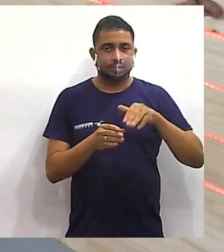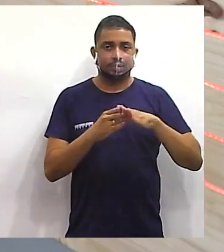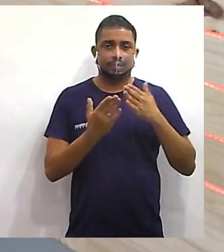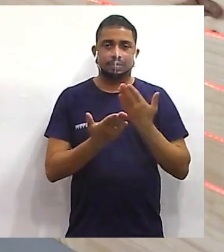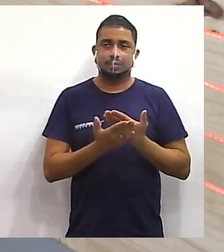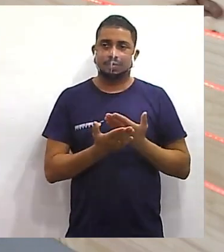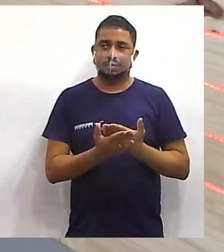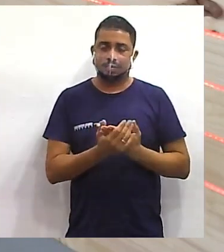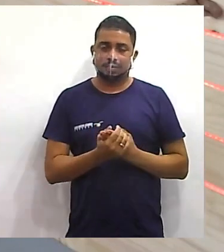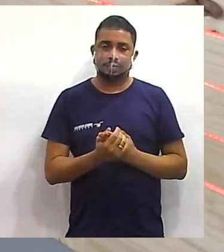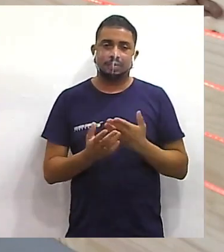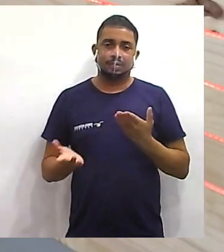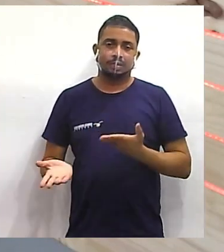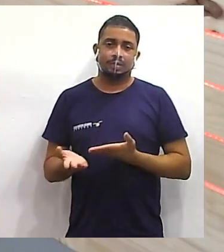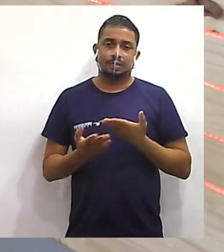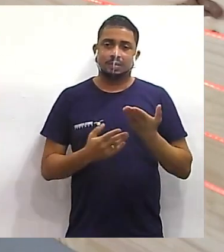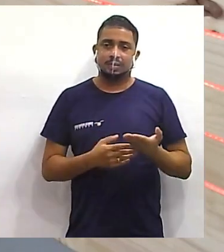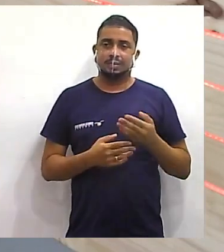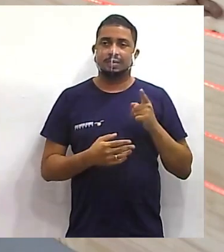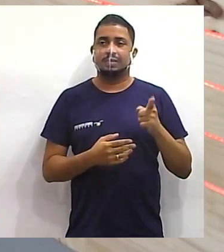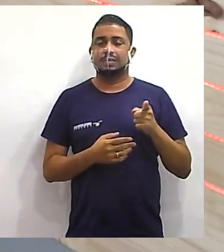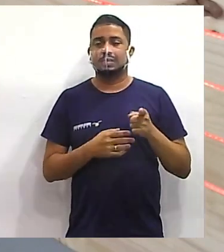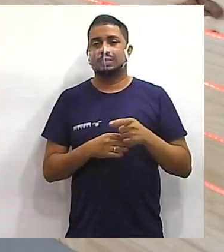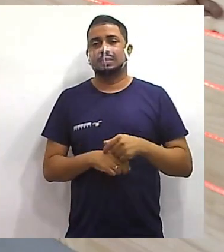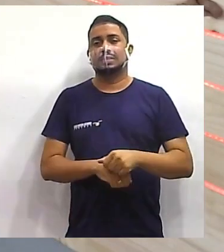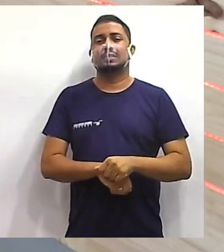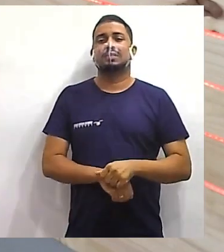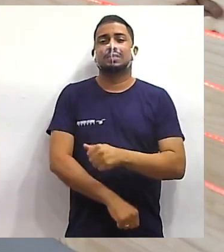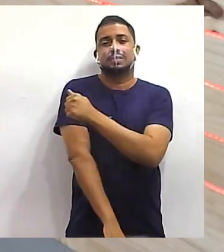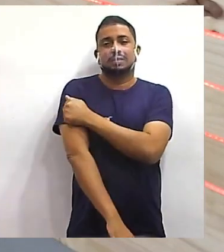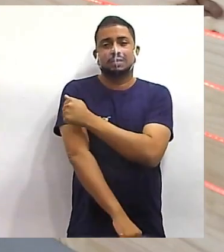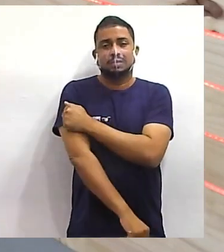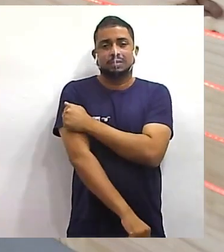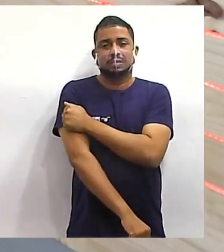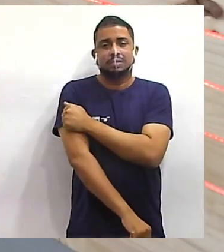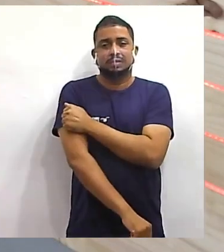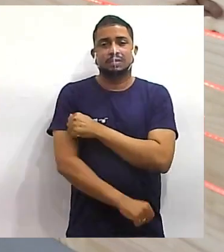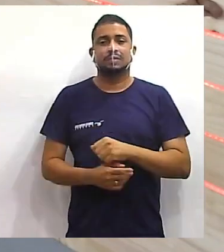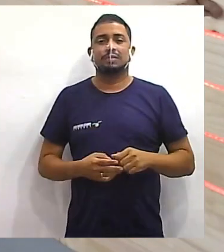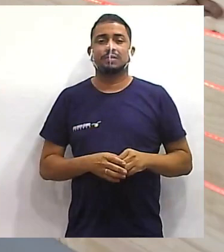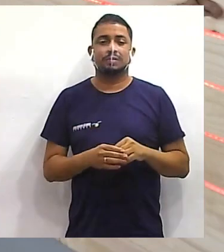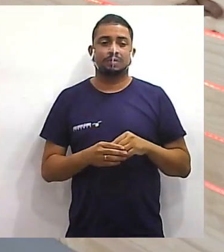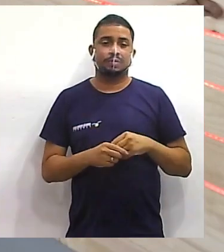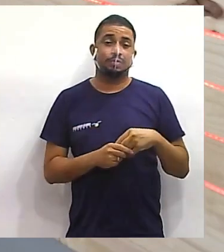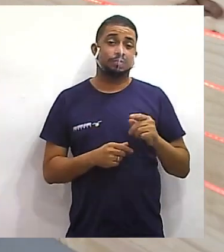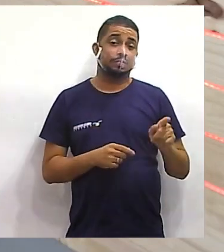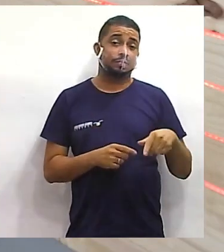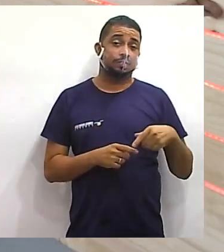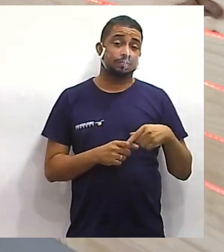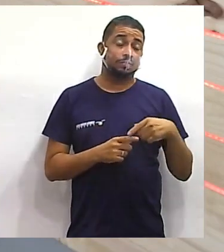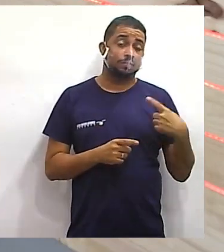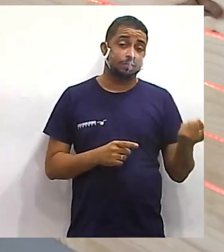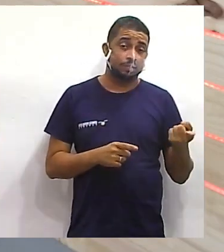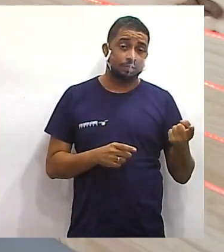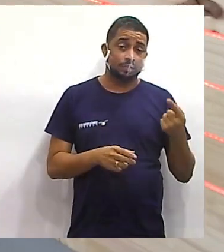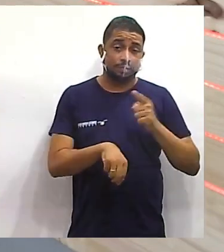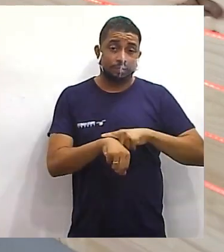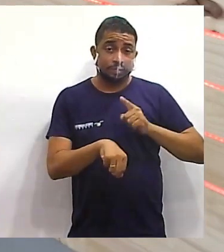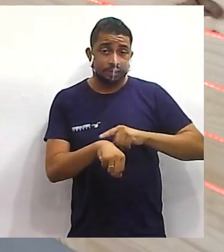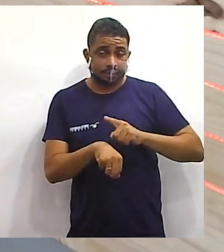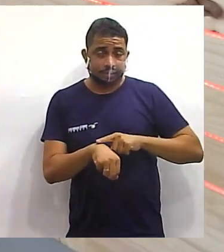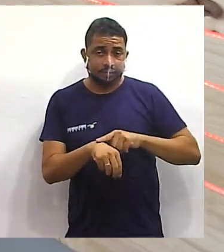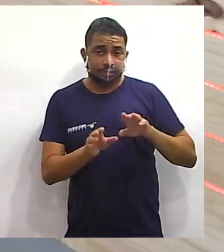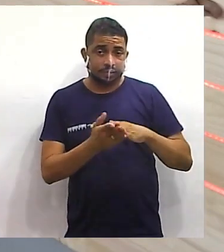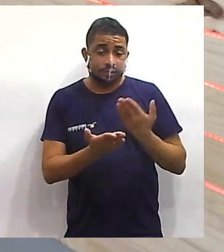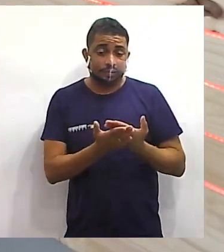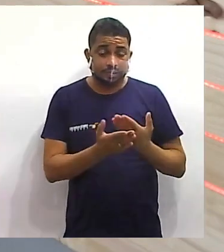escolar, trazer esse aluno fora do horário escolar para dentro da escola, para